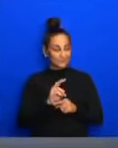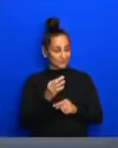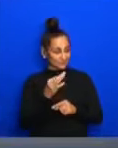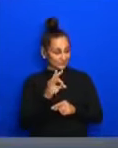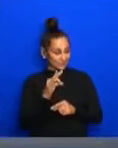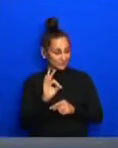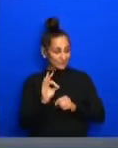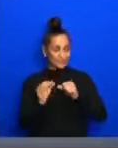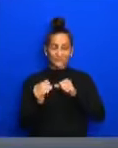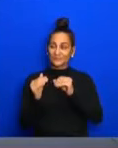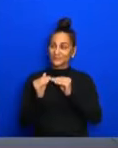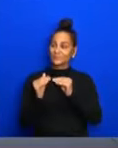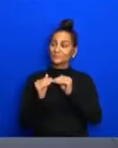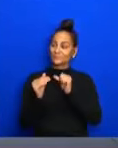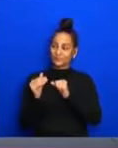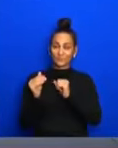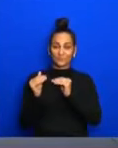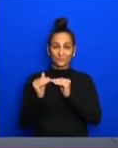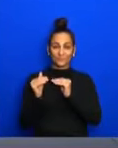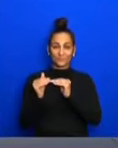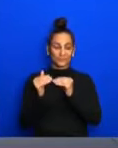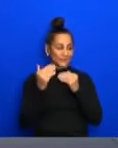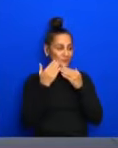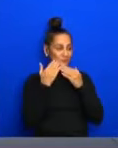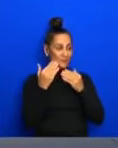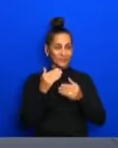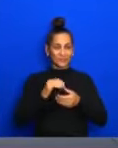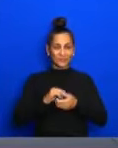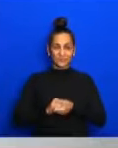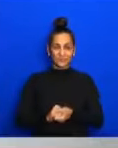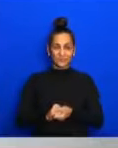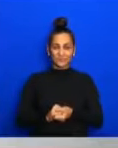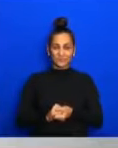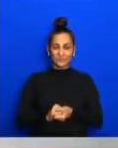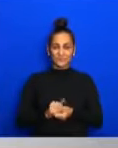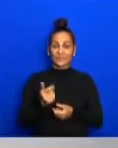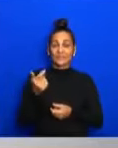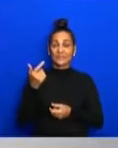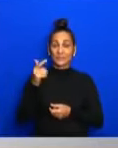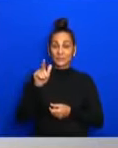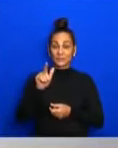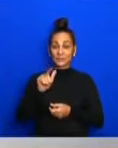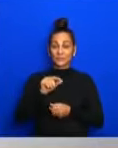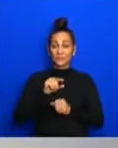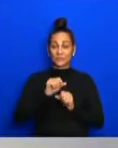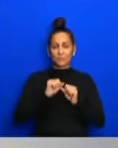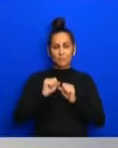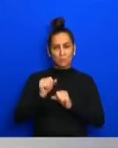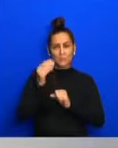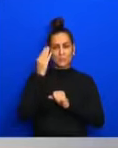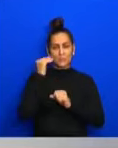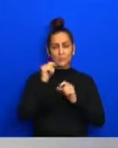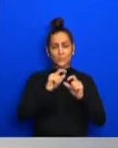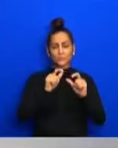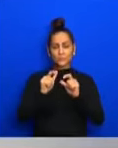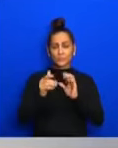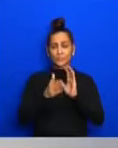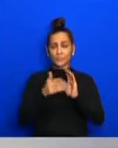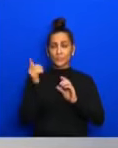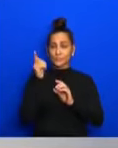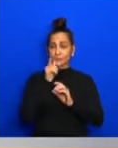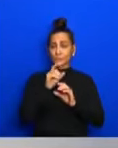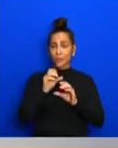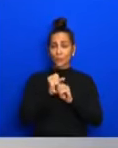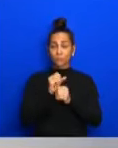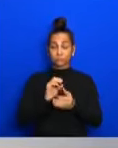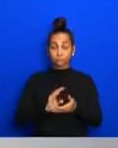Confirmou, auditoras? Sim, confirmo. Sim, confirmo. Obrigado. Após a apuração, você poderá saber de onde são as apostas ganhadoras ou se o